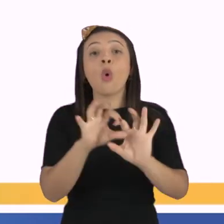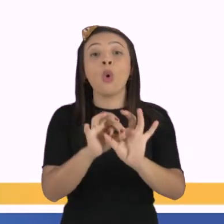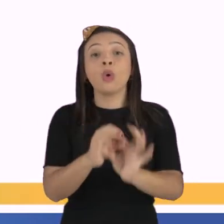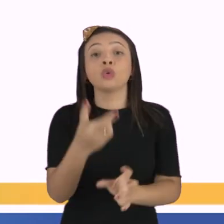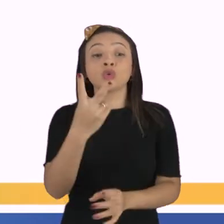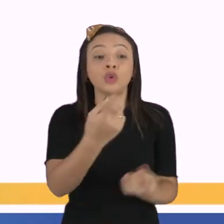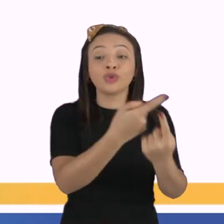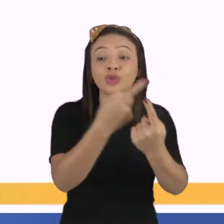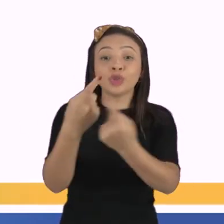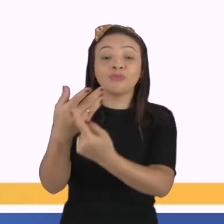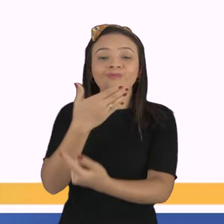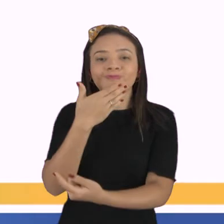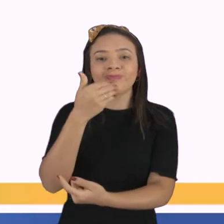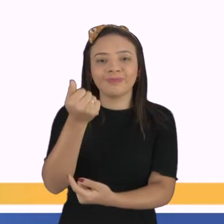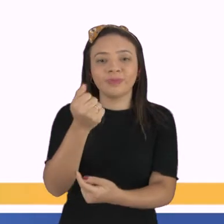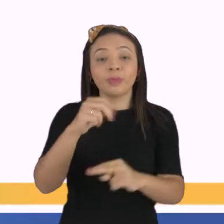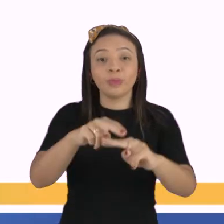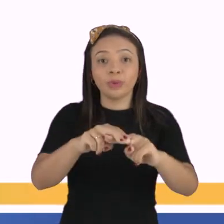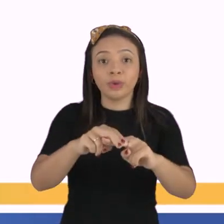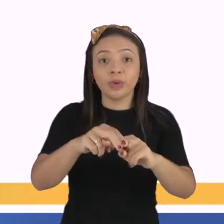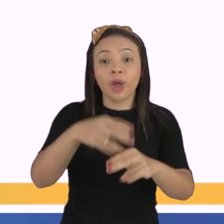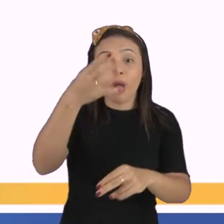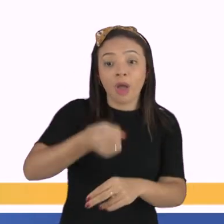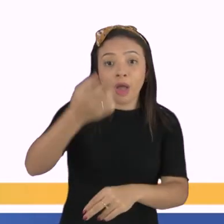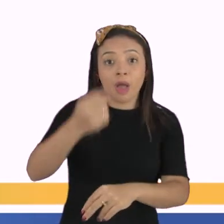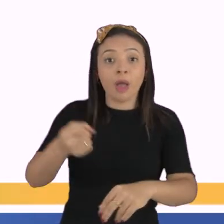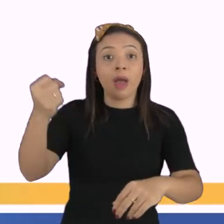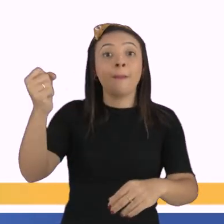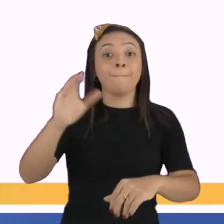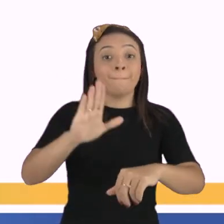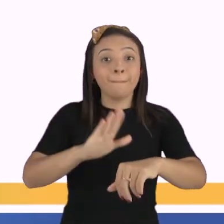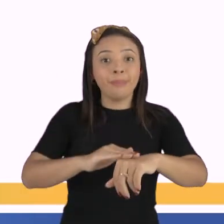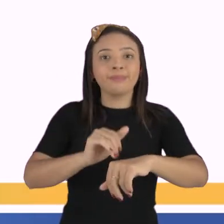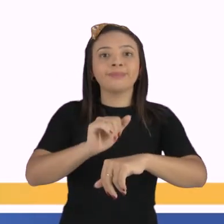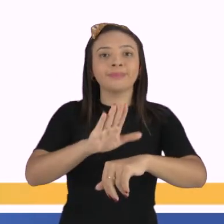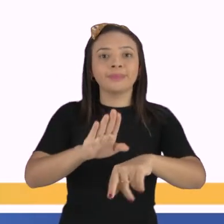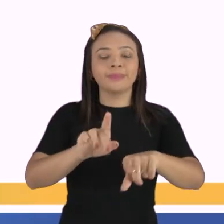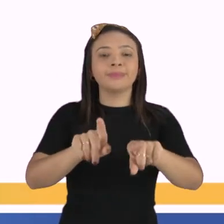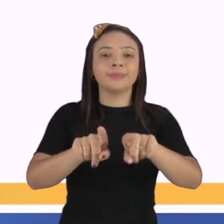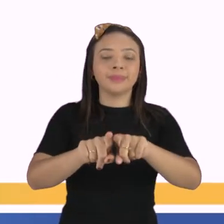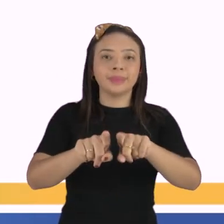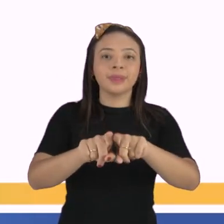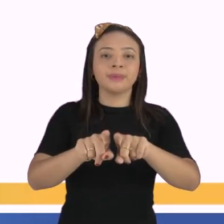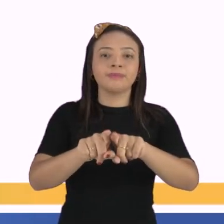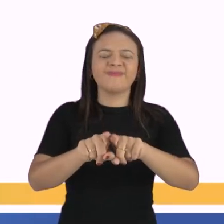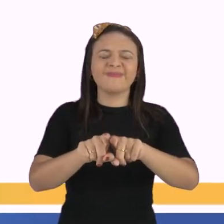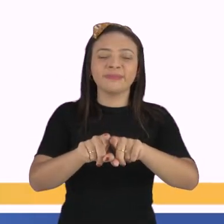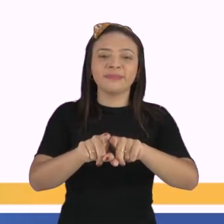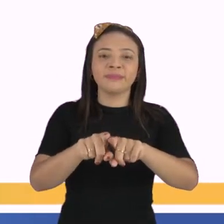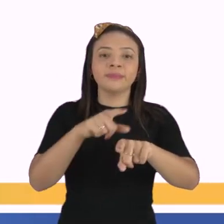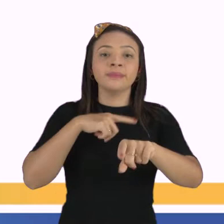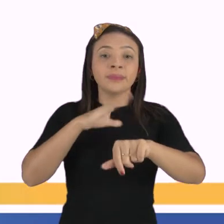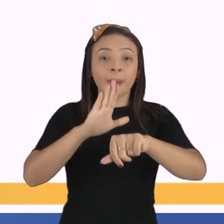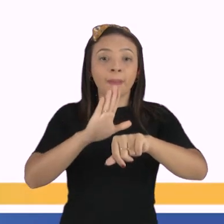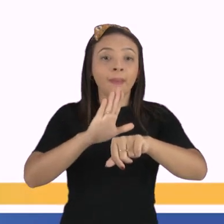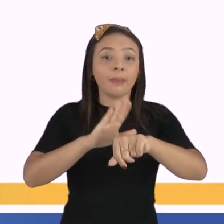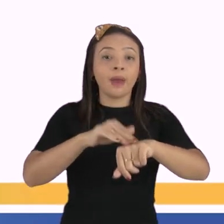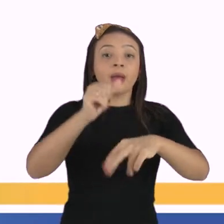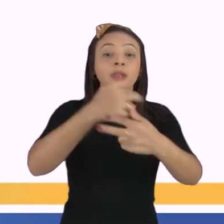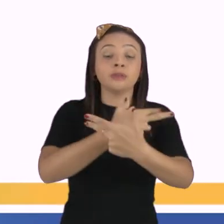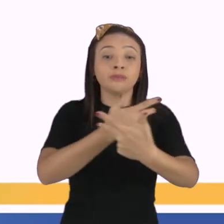raça Gy, fazendo com que a produção de leite aumente e com que a gente eleve a produção de produtos